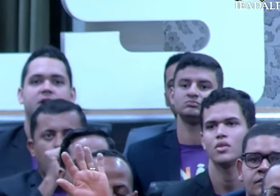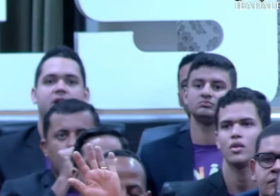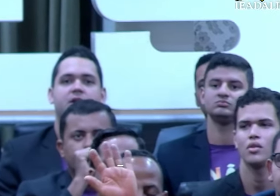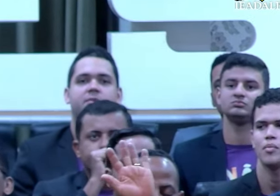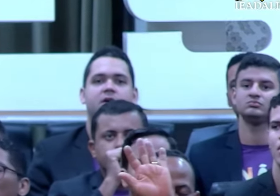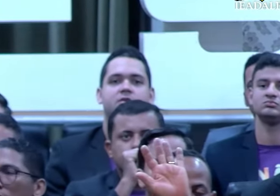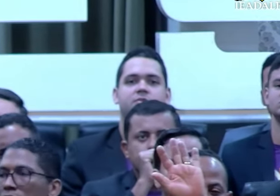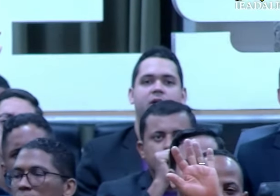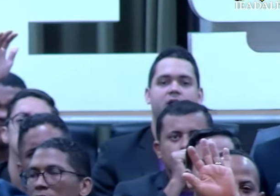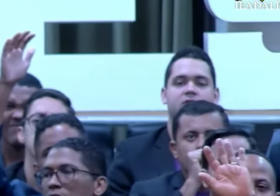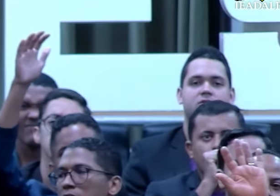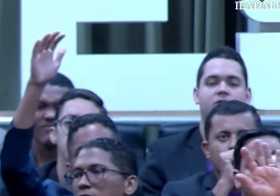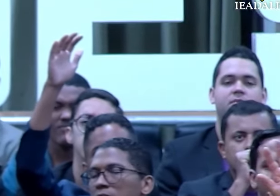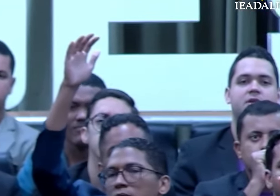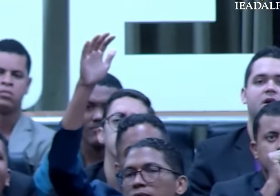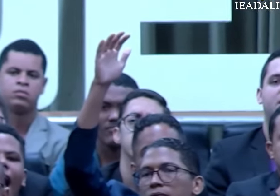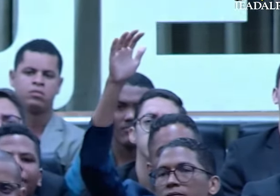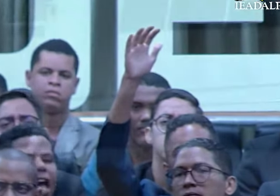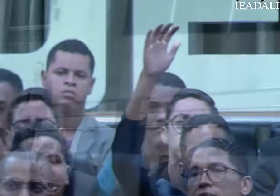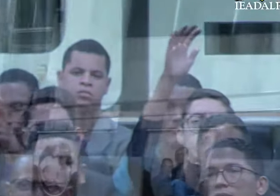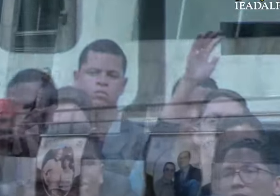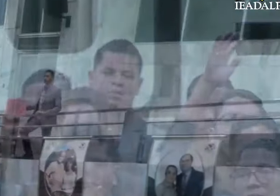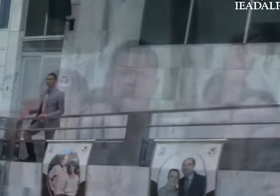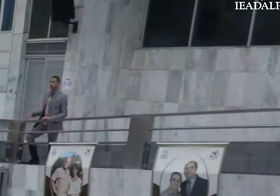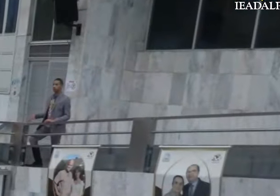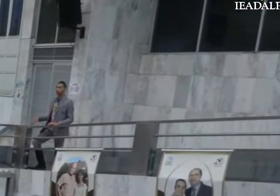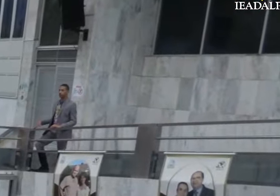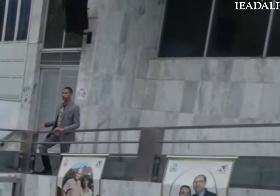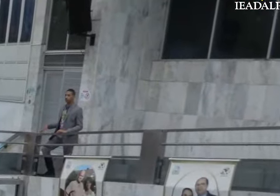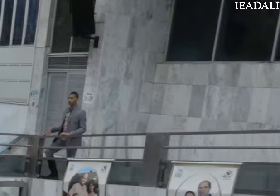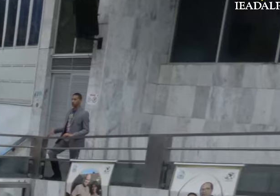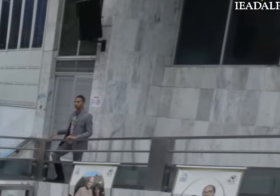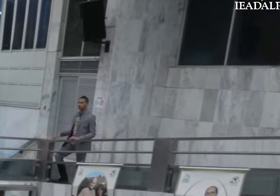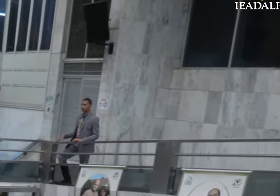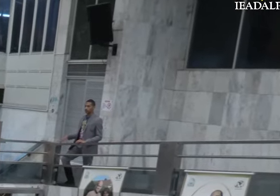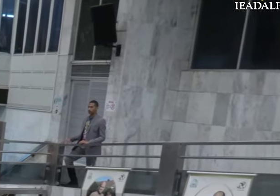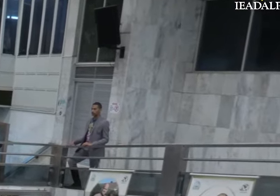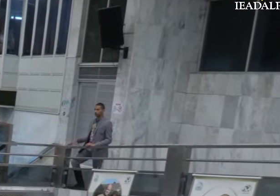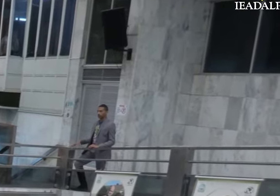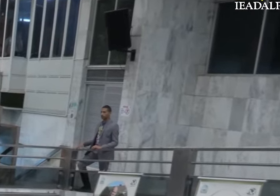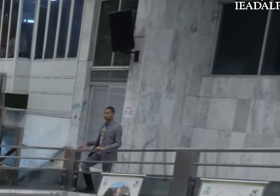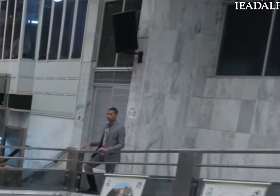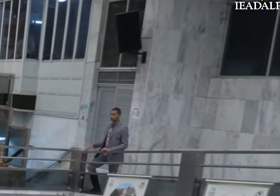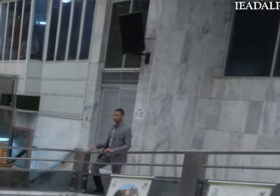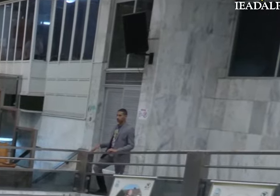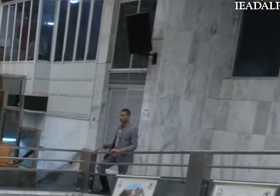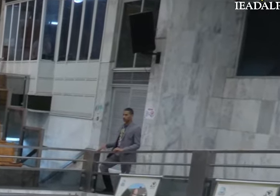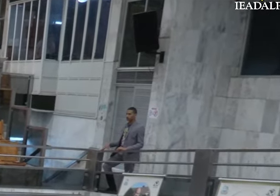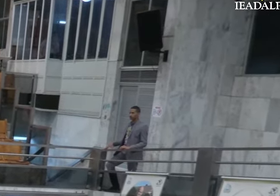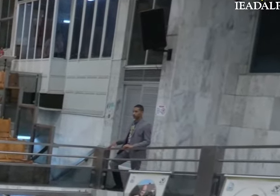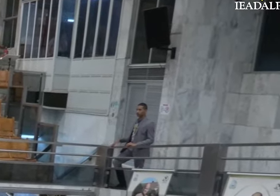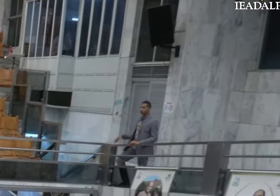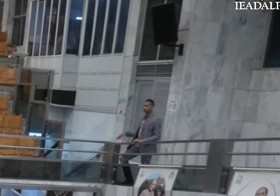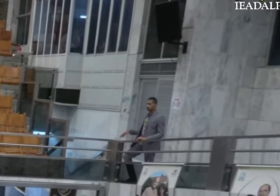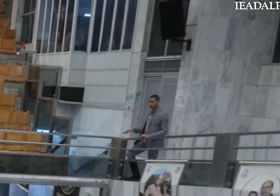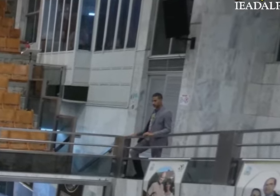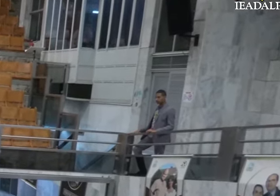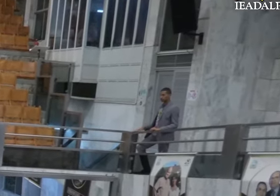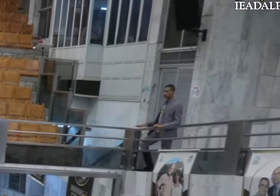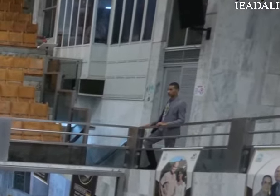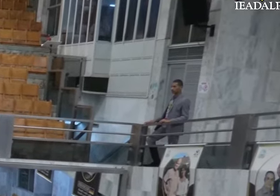será liberto para atormentar aqueles que não foram fiéis a Deus. Os homens vão